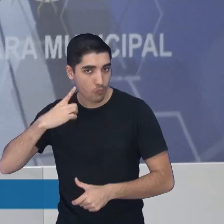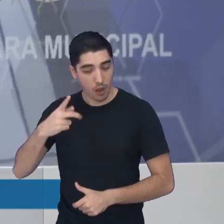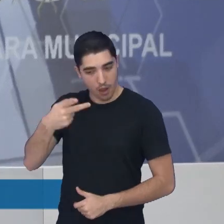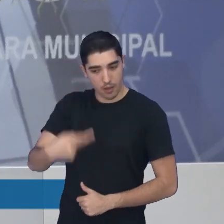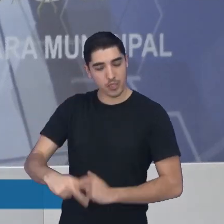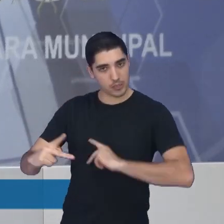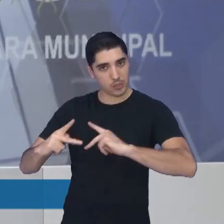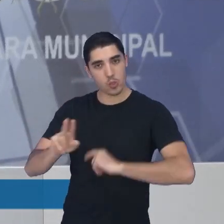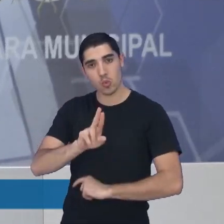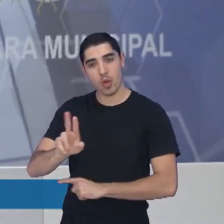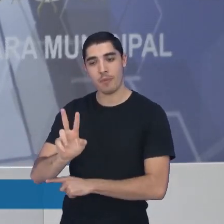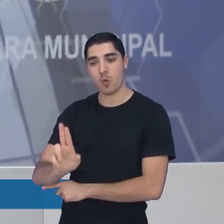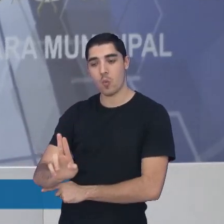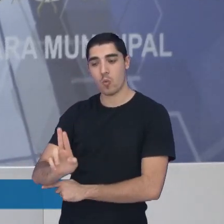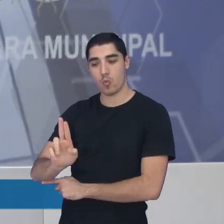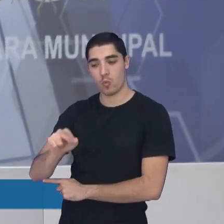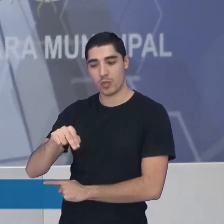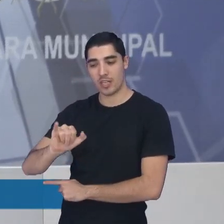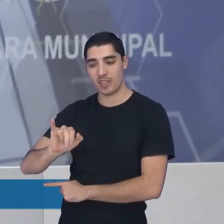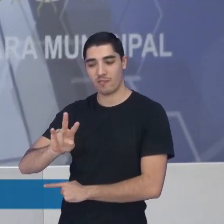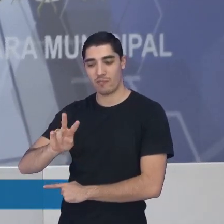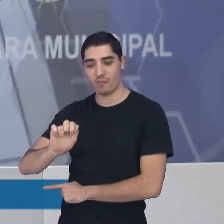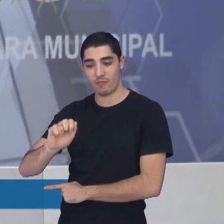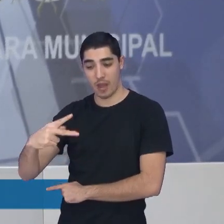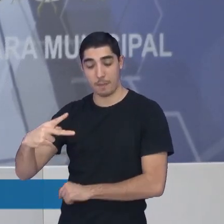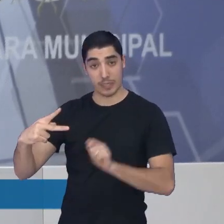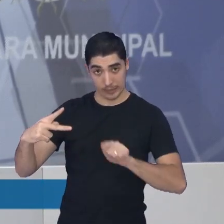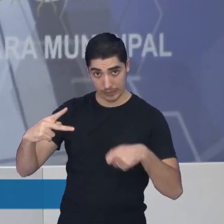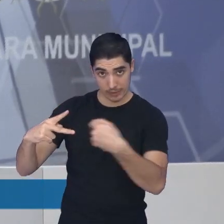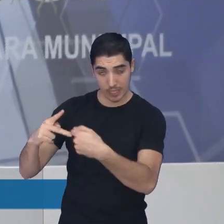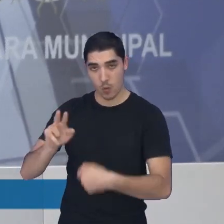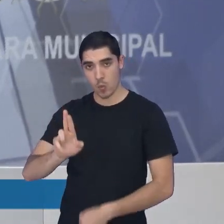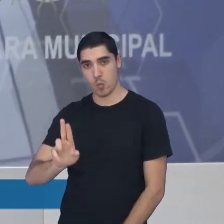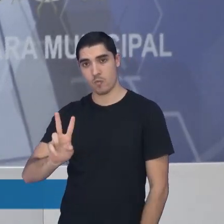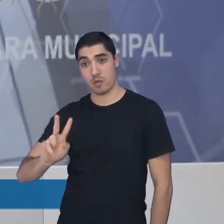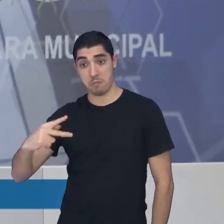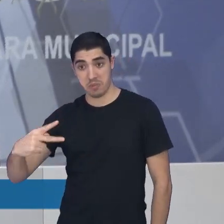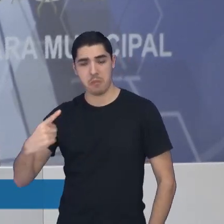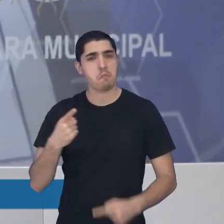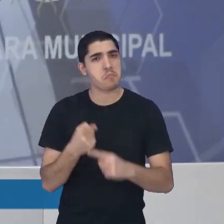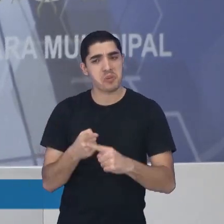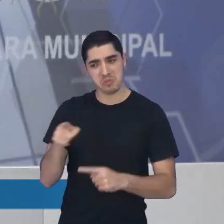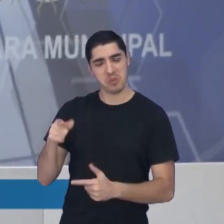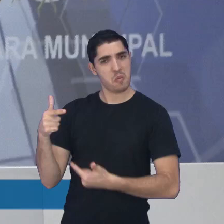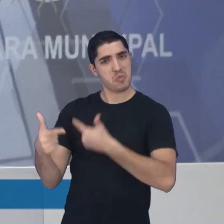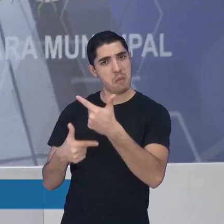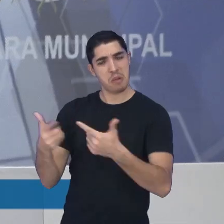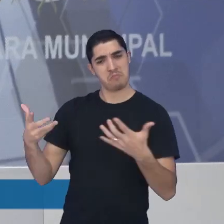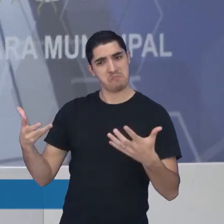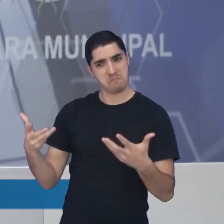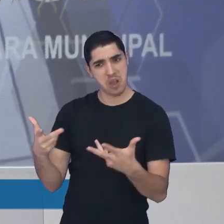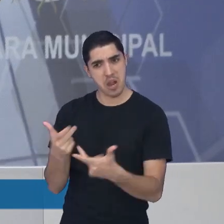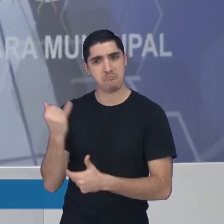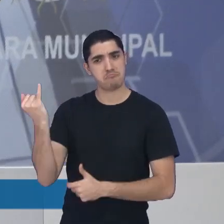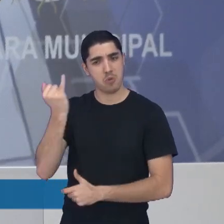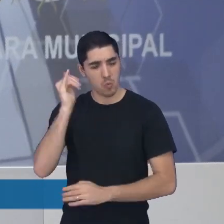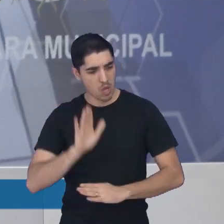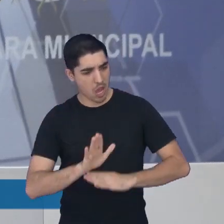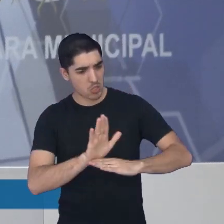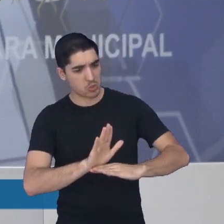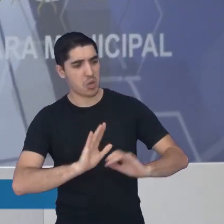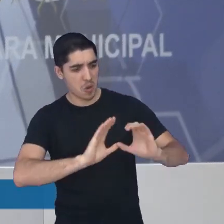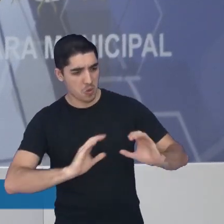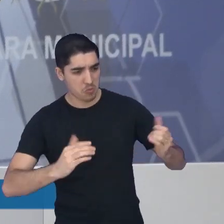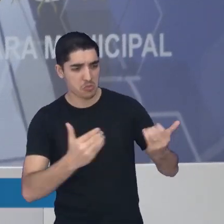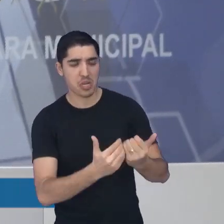aos 70 anos de existência e aos bons e inegáveis serviços prestados à comunidade deste